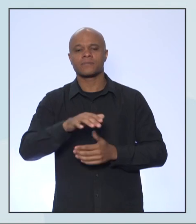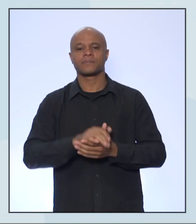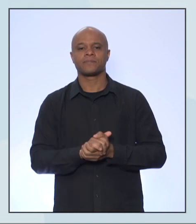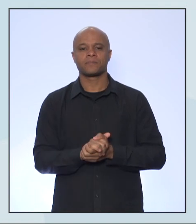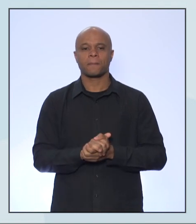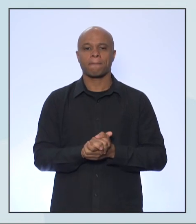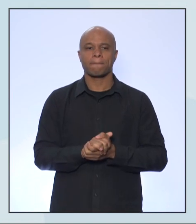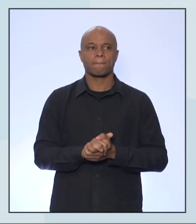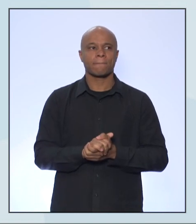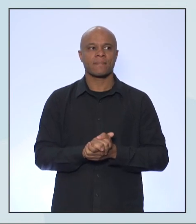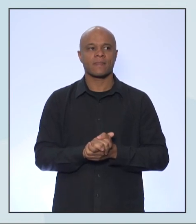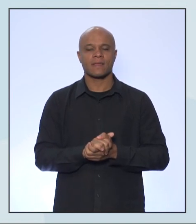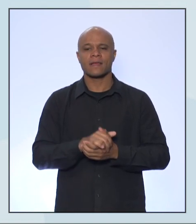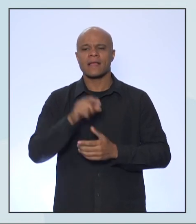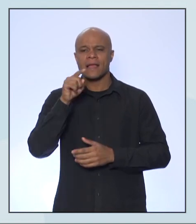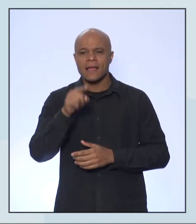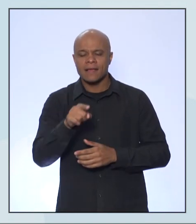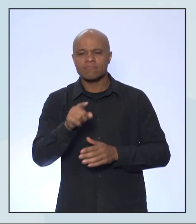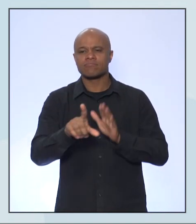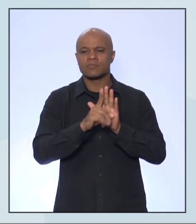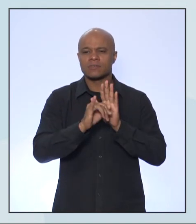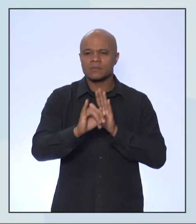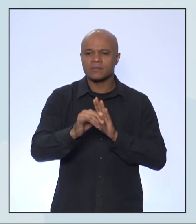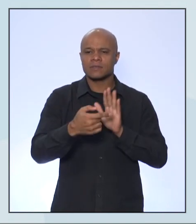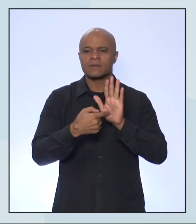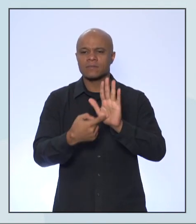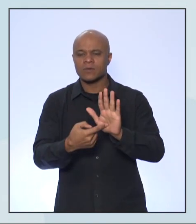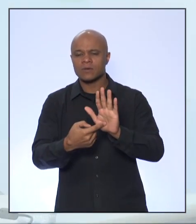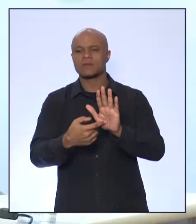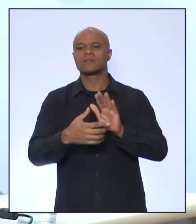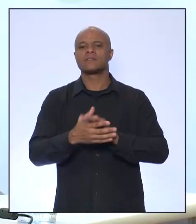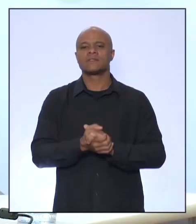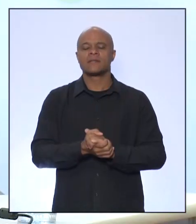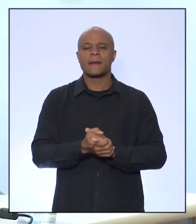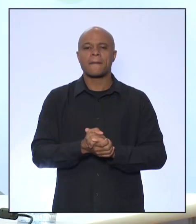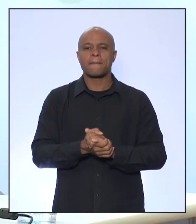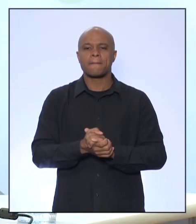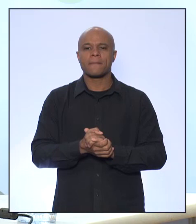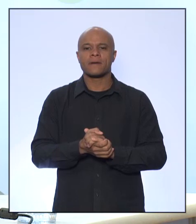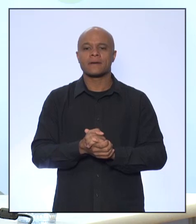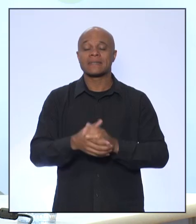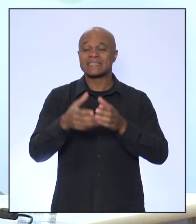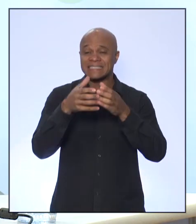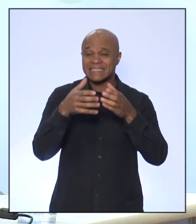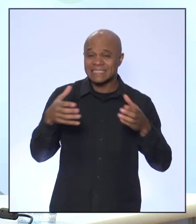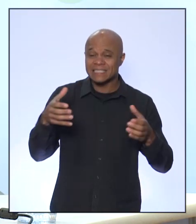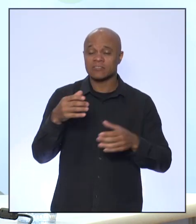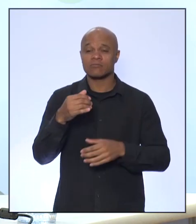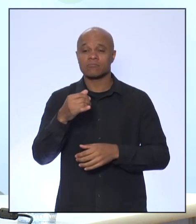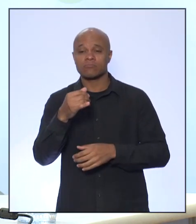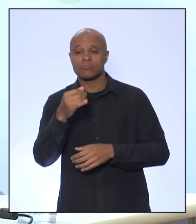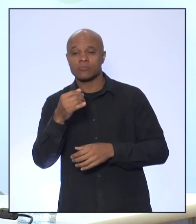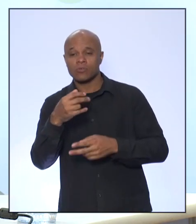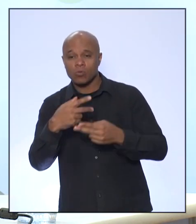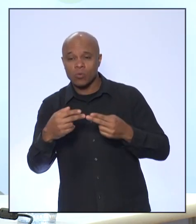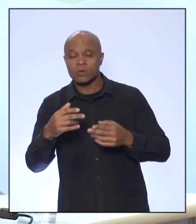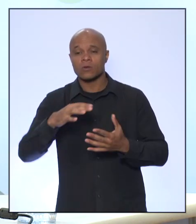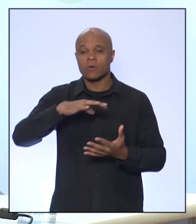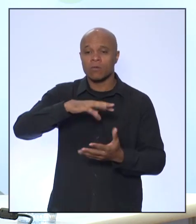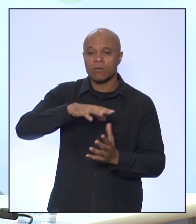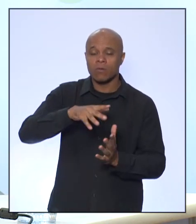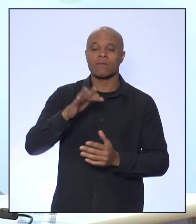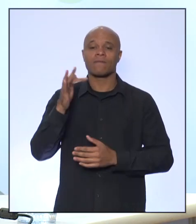Esse artigo, na verdade, a nossa Constituição, ela tem grande participação da Revolução Francesa,